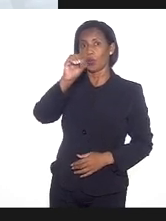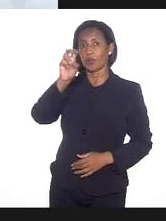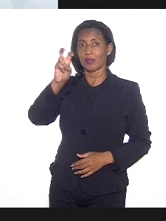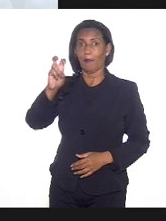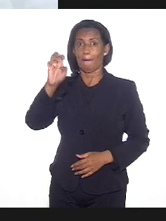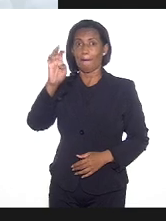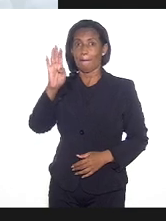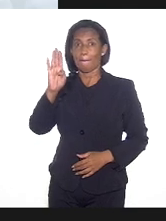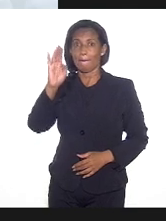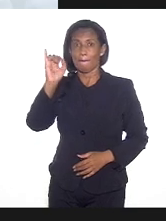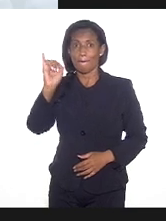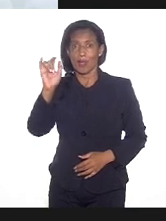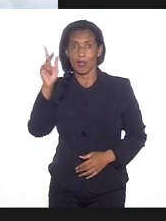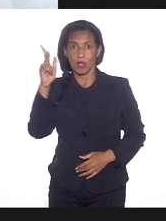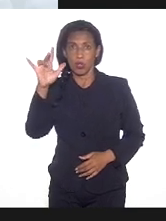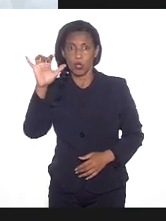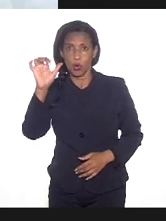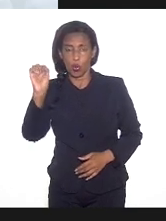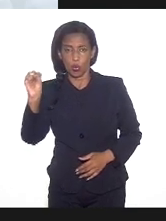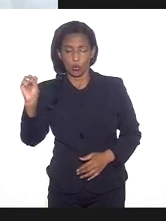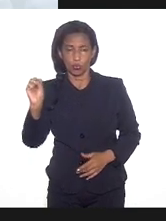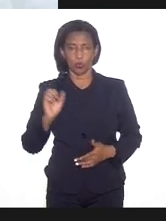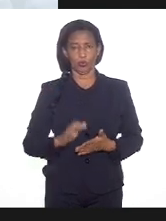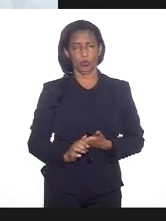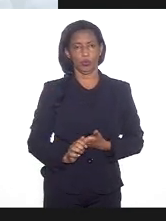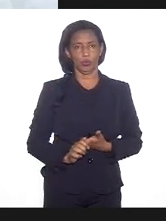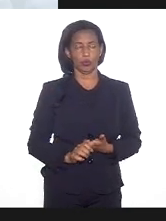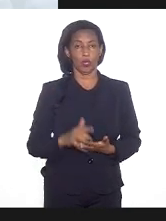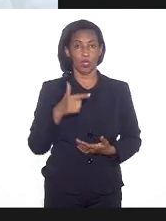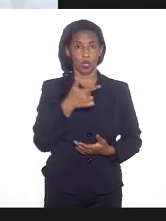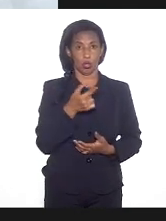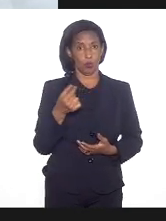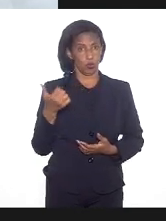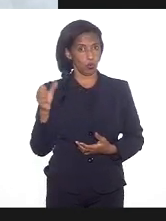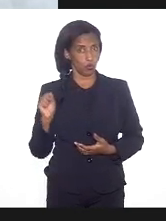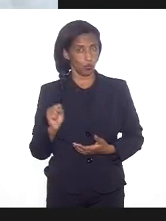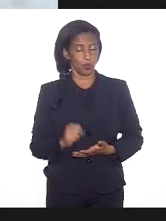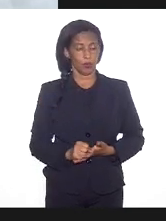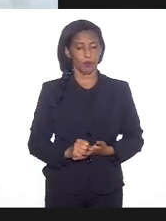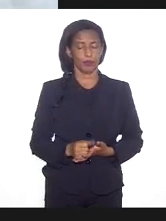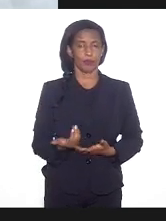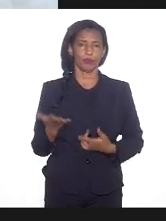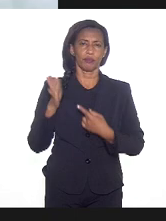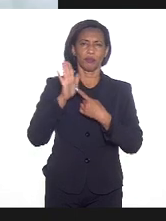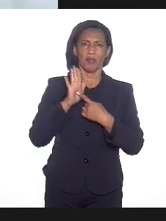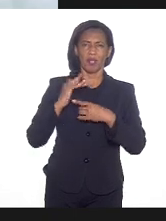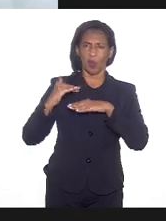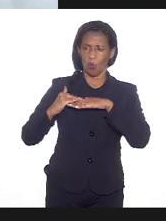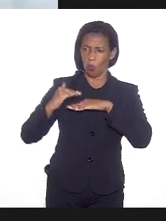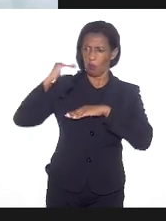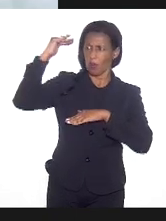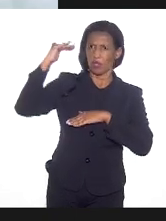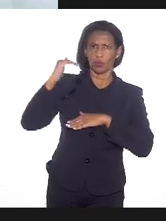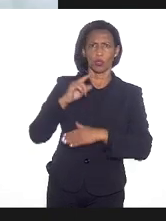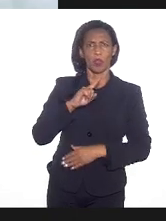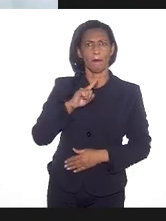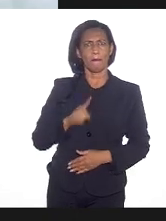bilhões 856 milhões em 2018, representando um crescimento de